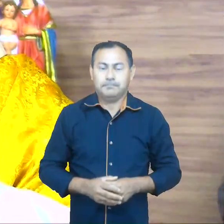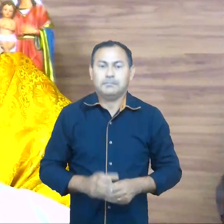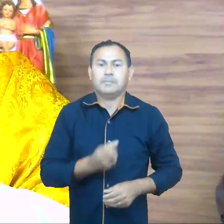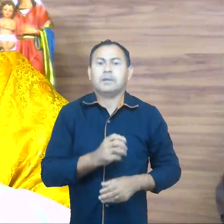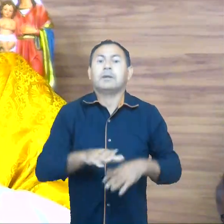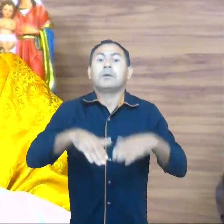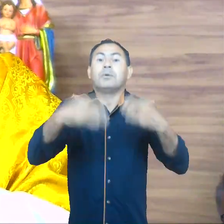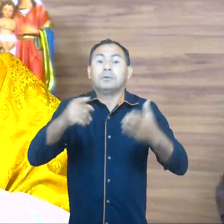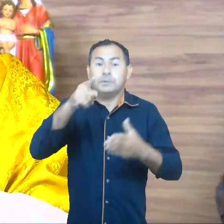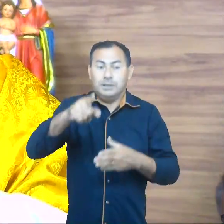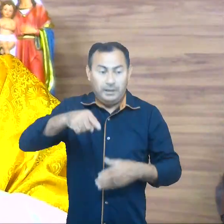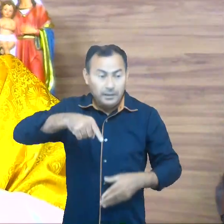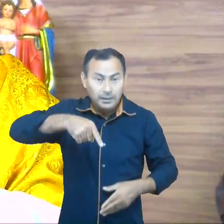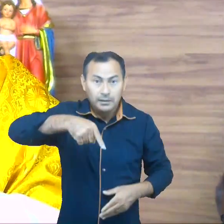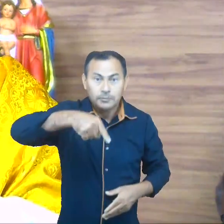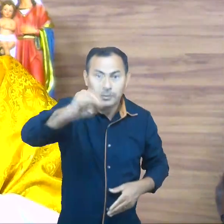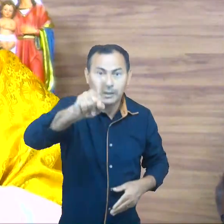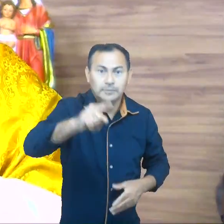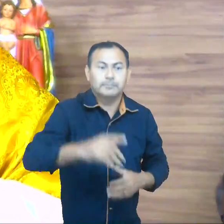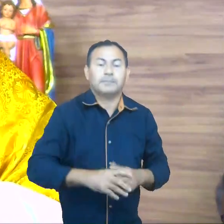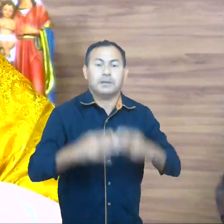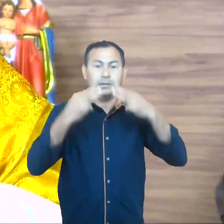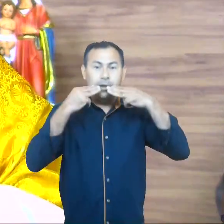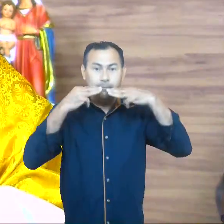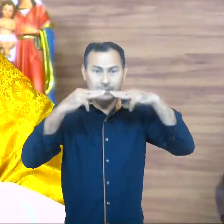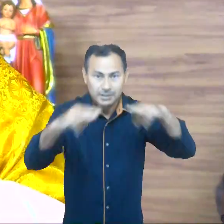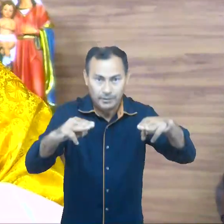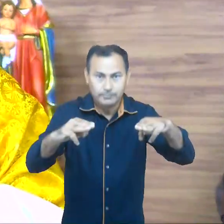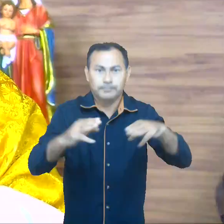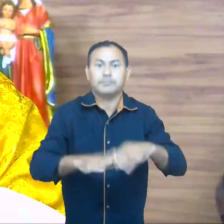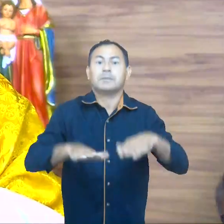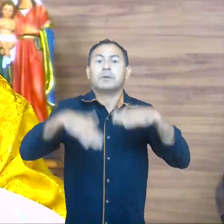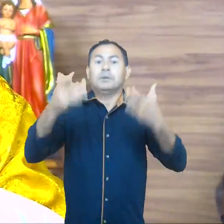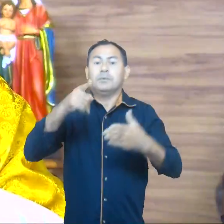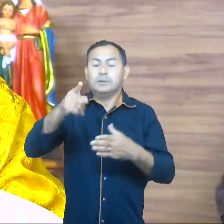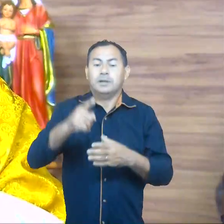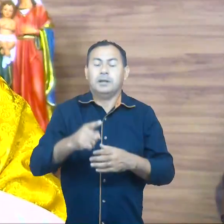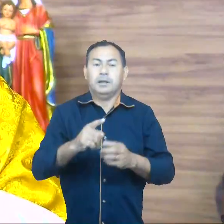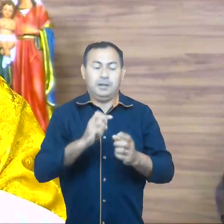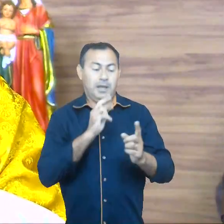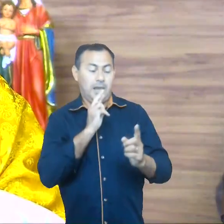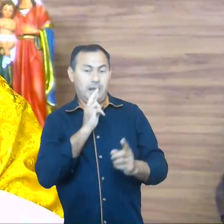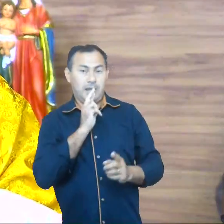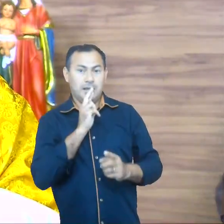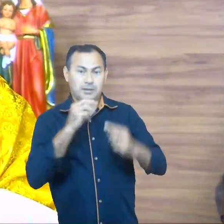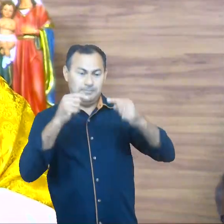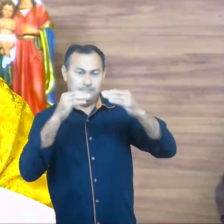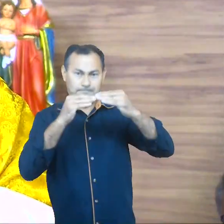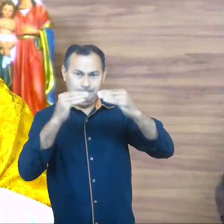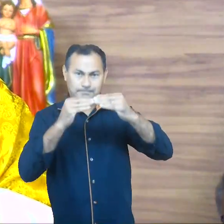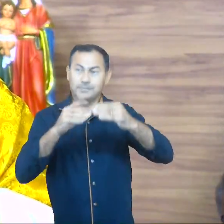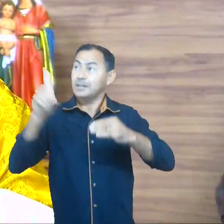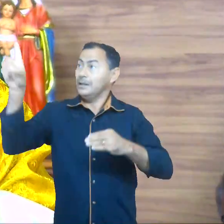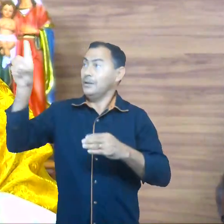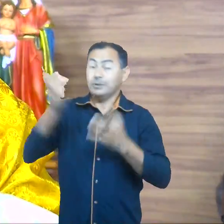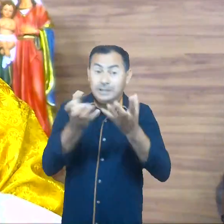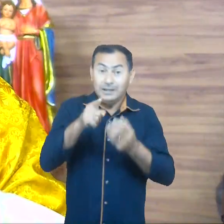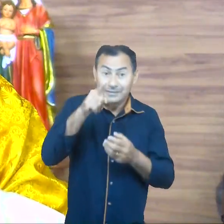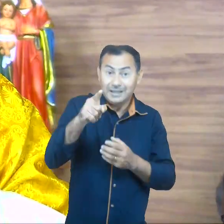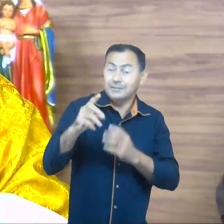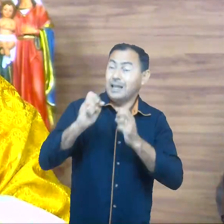Quando você vai naquela missão, quando você corresponde com aquilo que Deus está querendo com